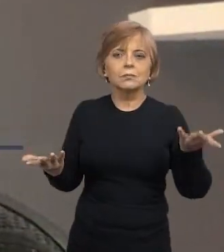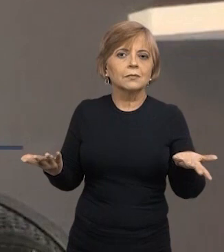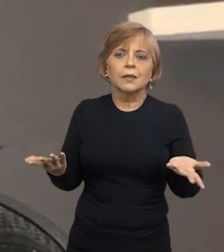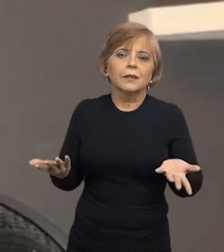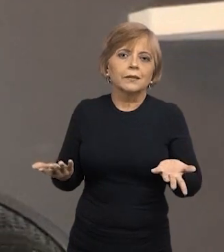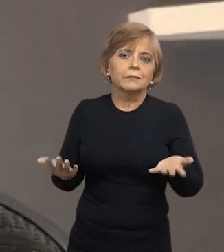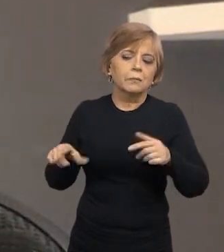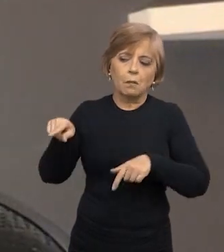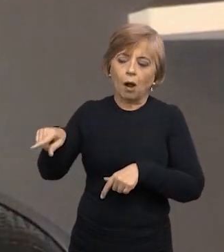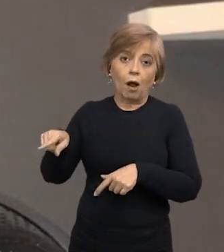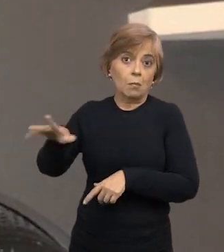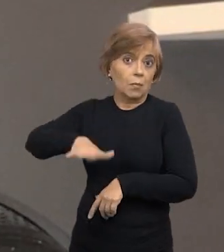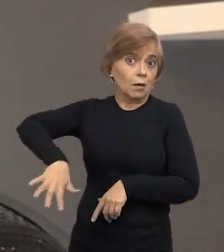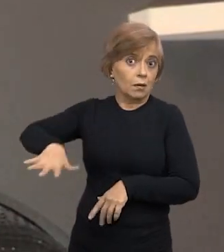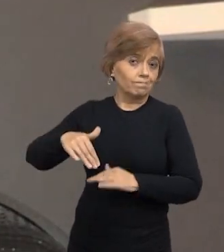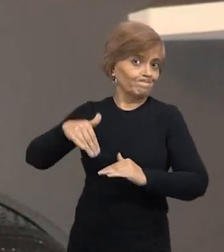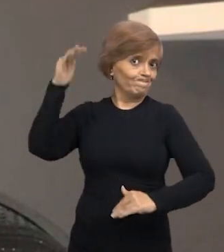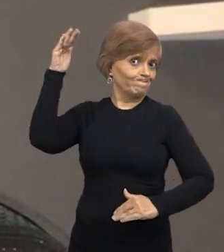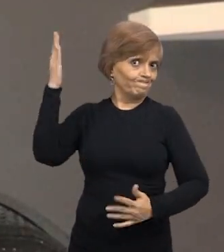removidas.